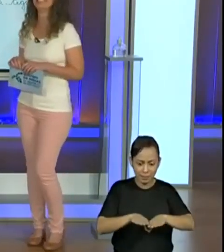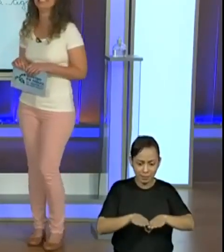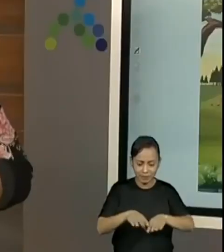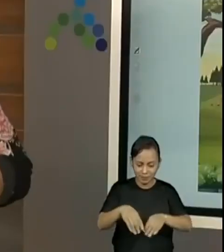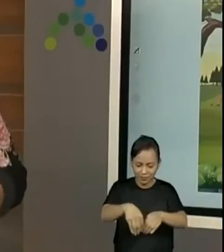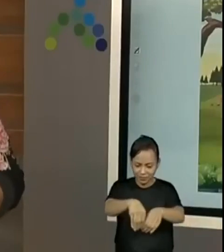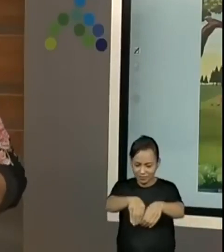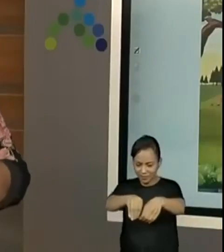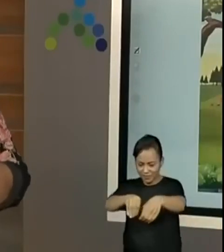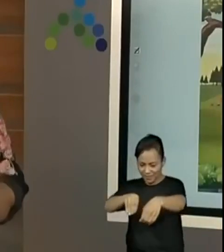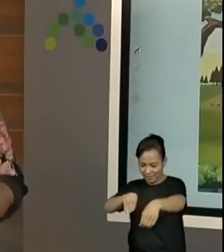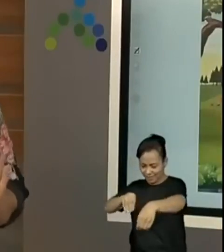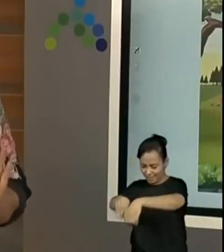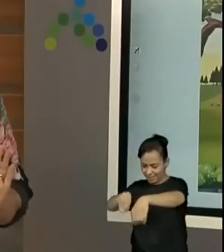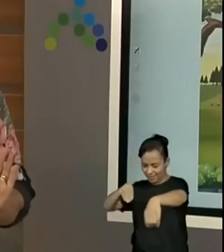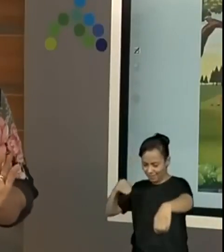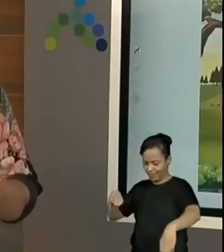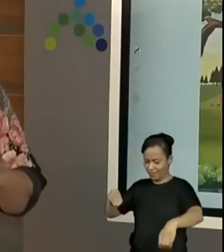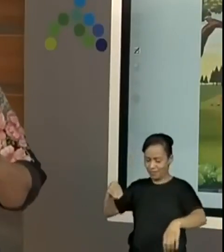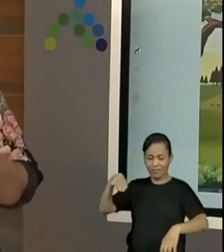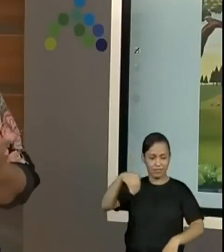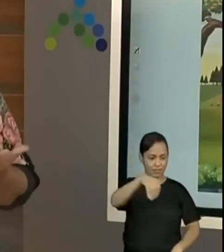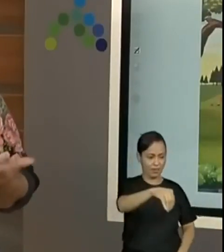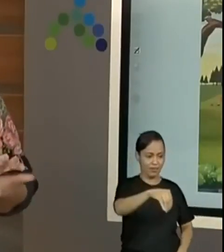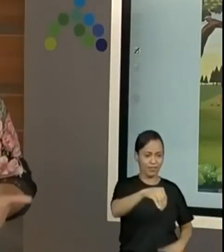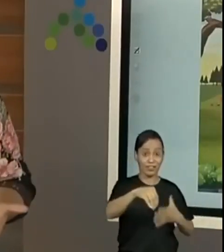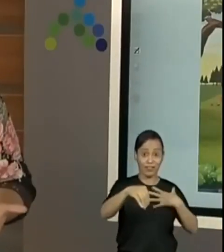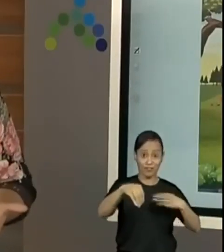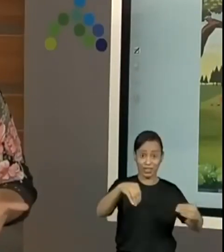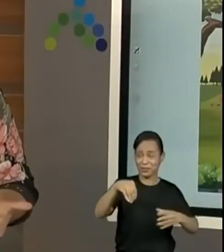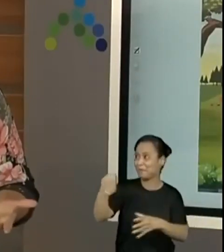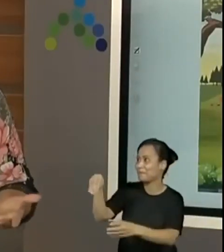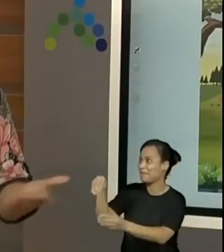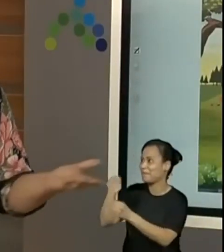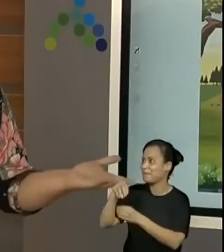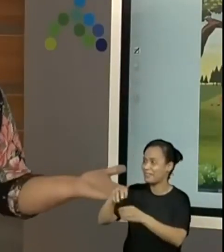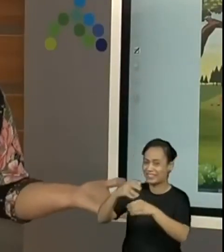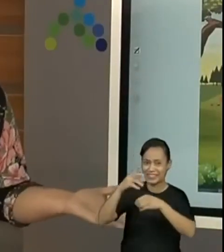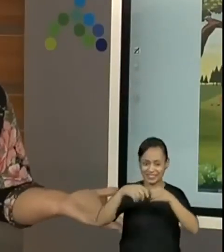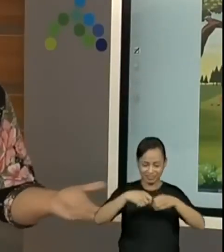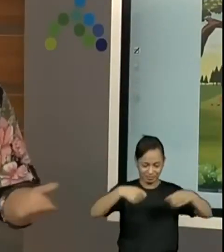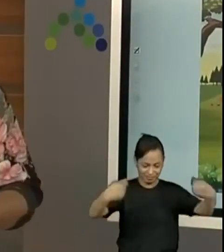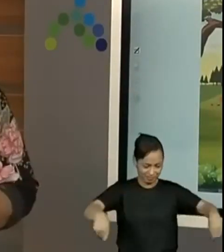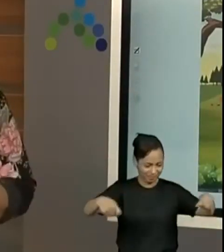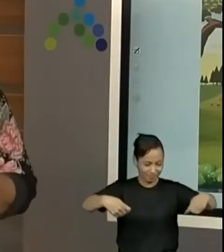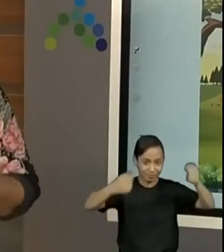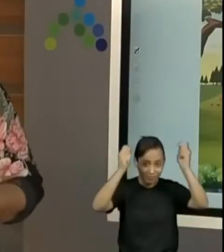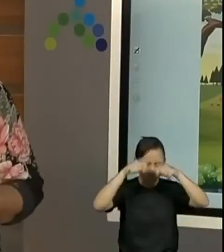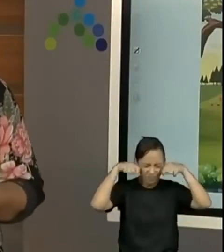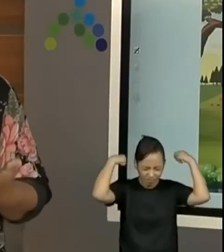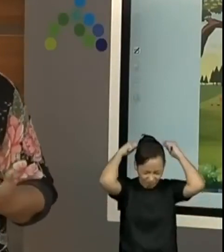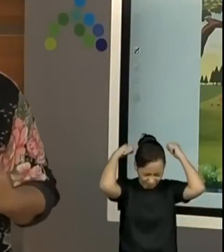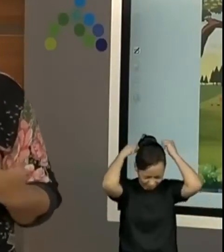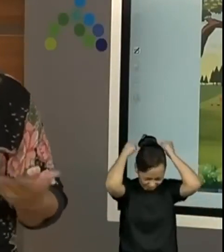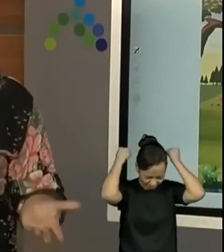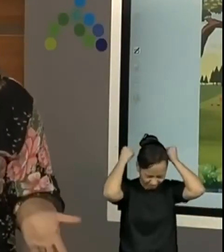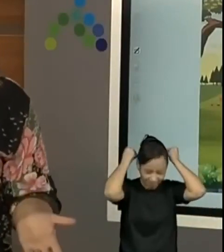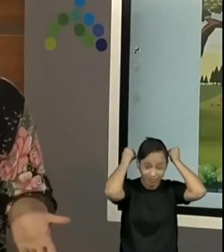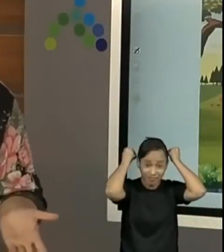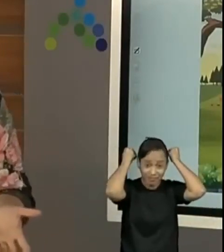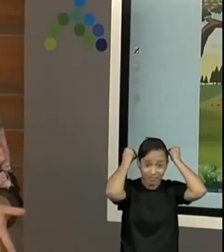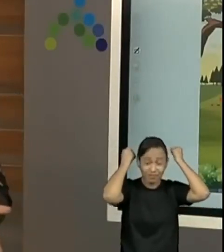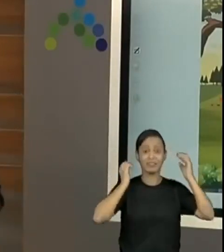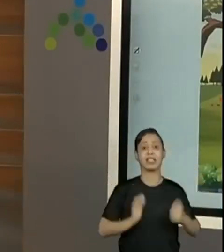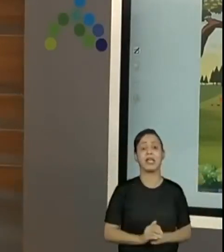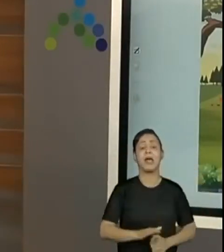Isso, você precisa de um pedaço de tecido. Se você não tem esse pedaço de tecido, o que a gente pode usar? Quais são os improvisos que a gente